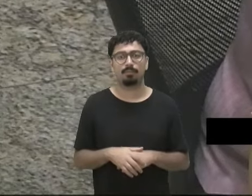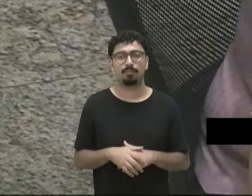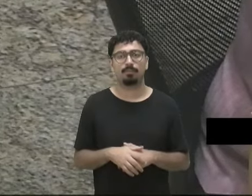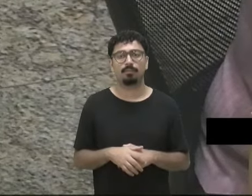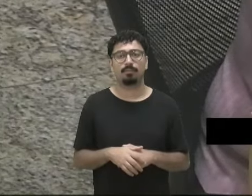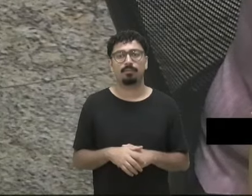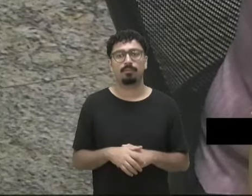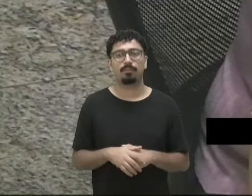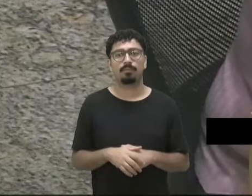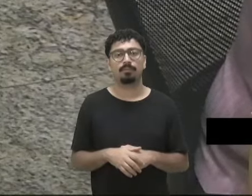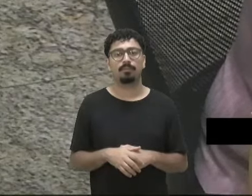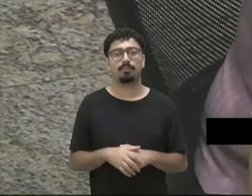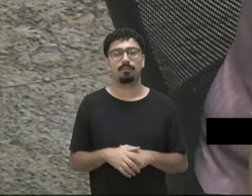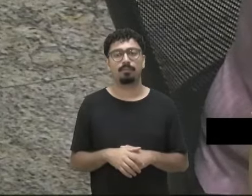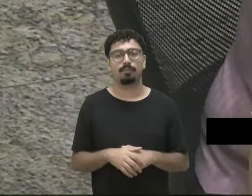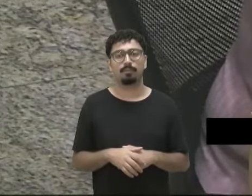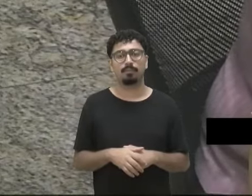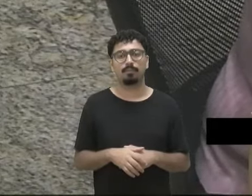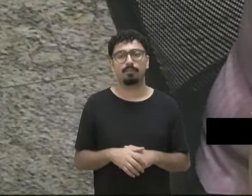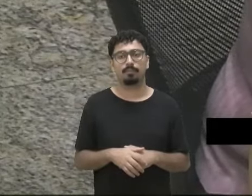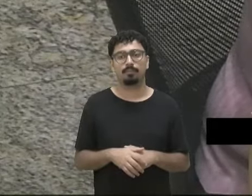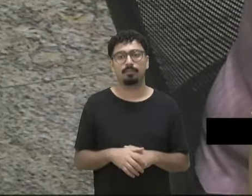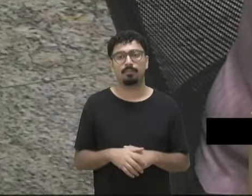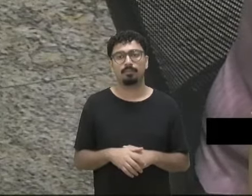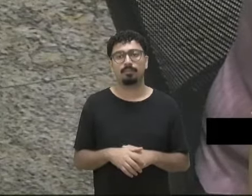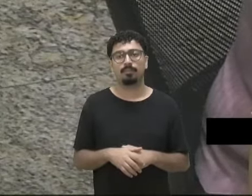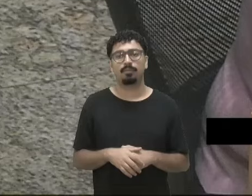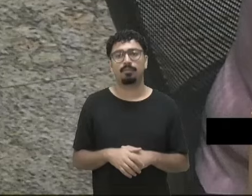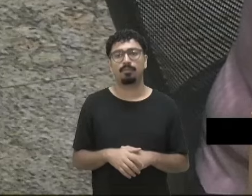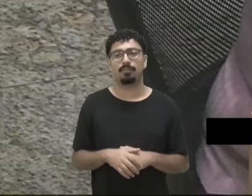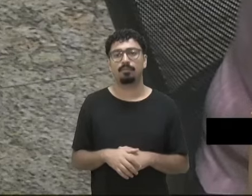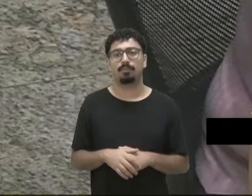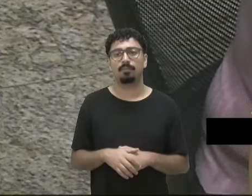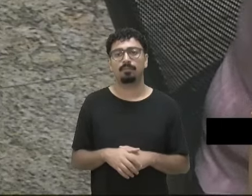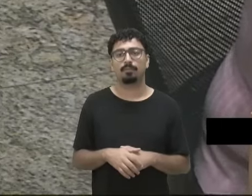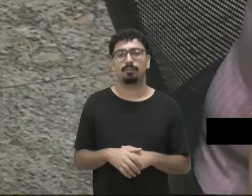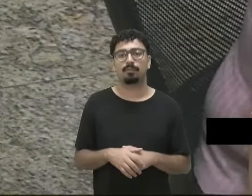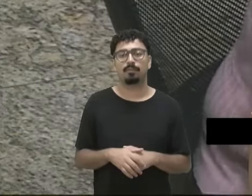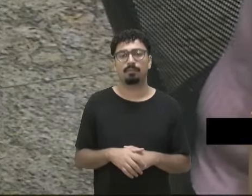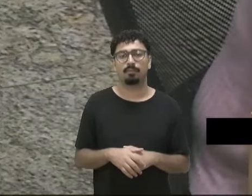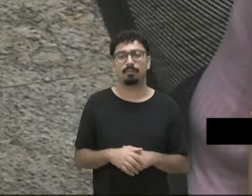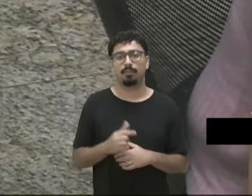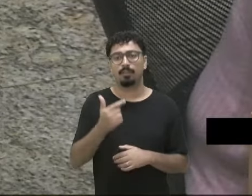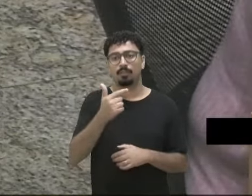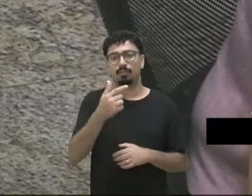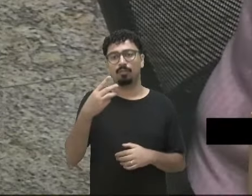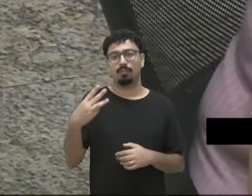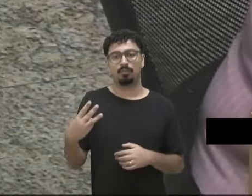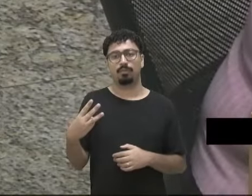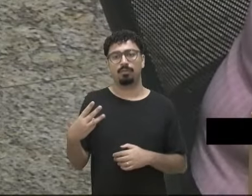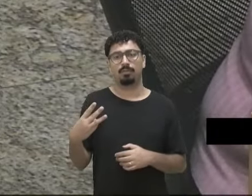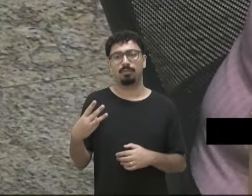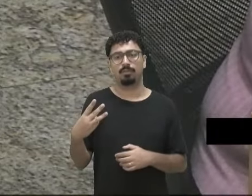Deixa eu ver aqui se eu fiz mais alguma anotação. Ah, tá. O slide 23, quando